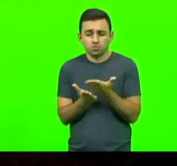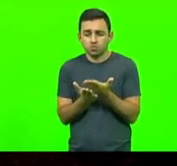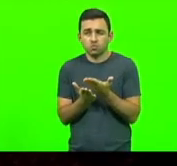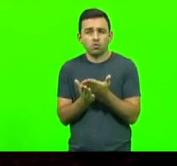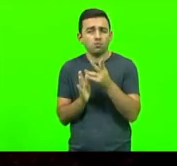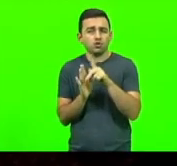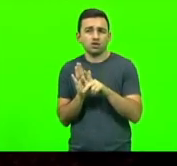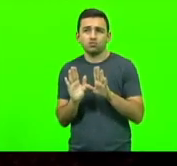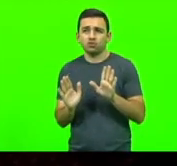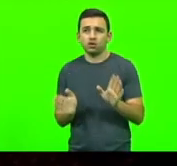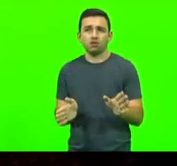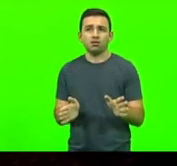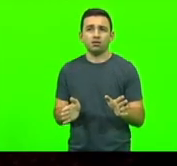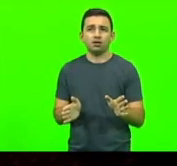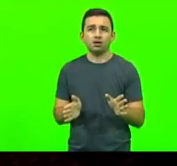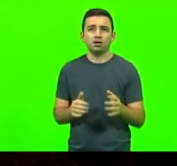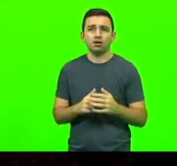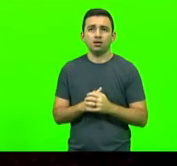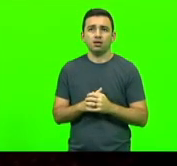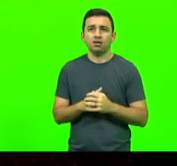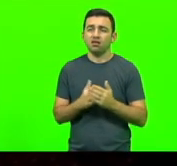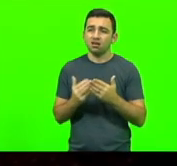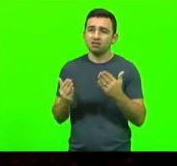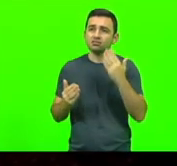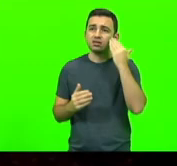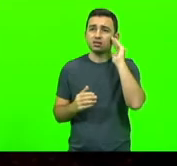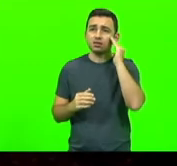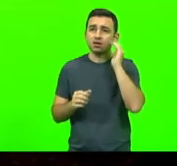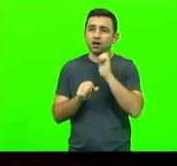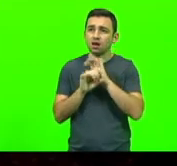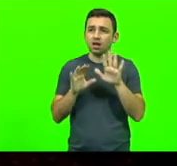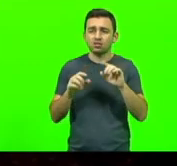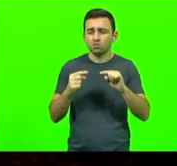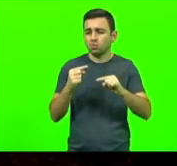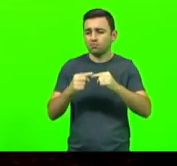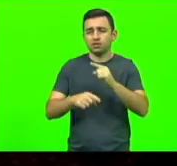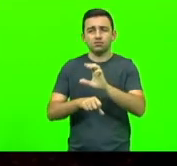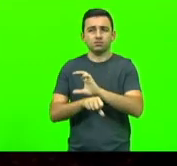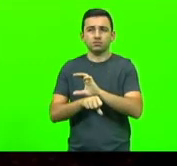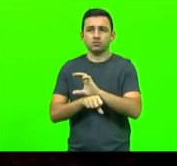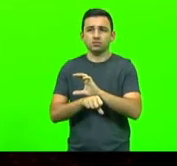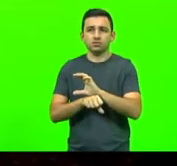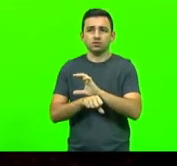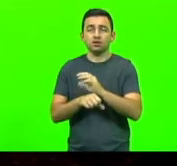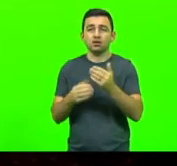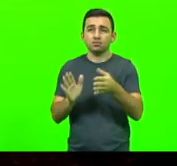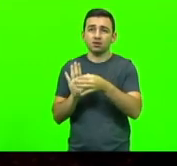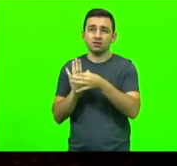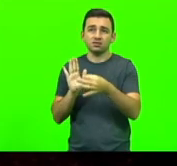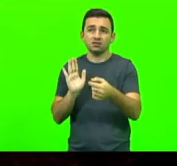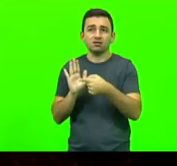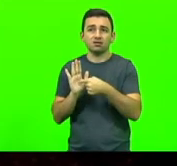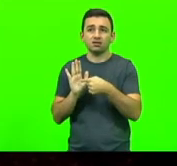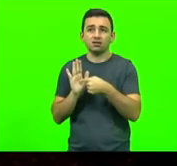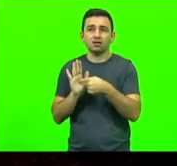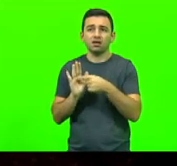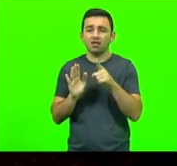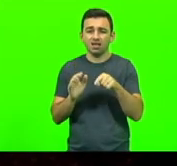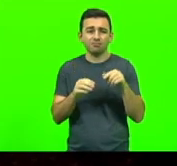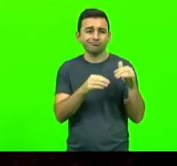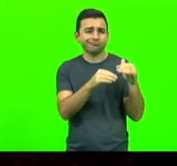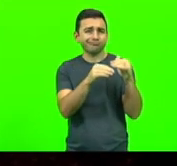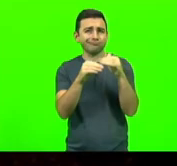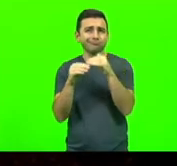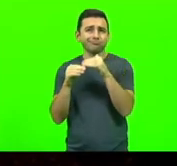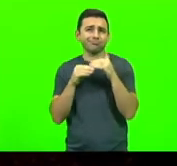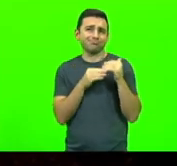projeto e que entendeu que ele é inconstitucional. E esse parecer foi por unanimidade.